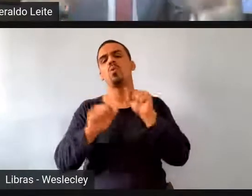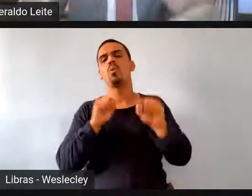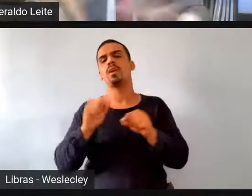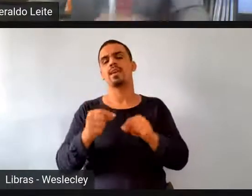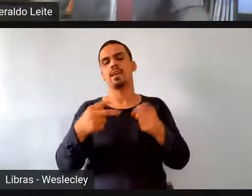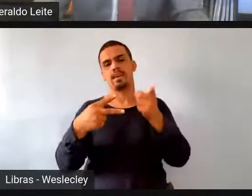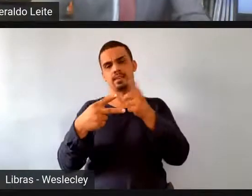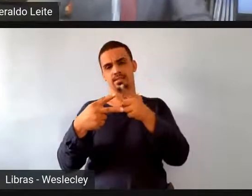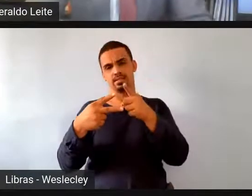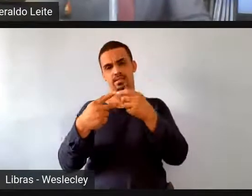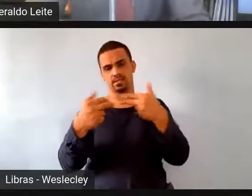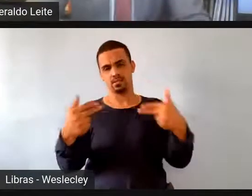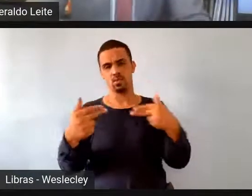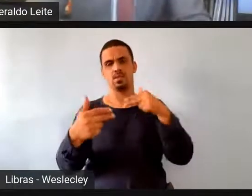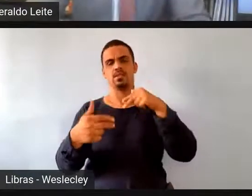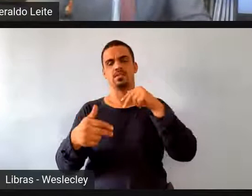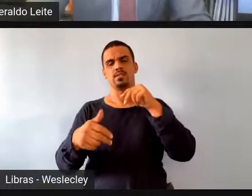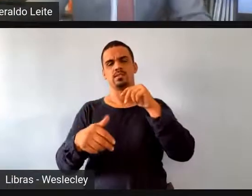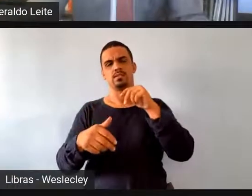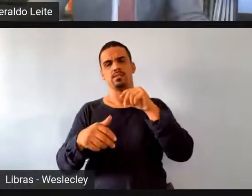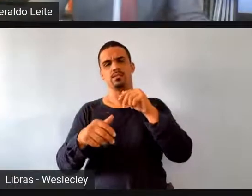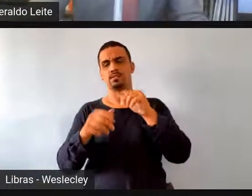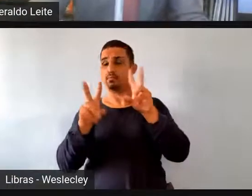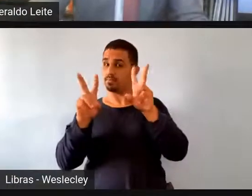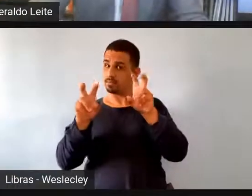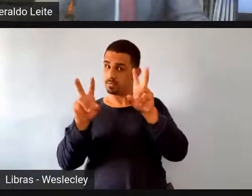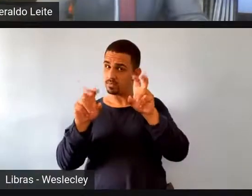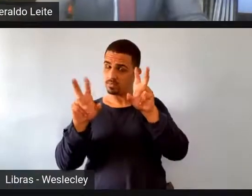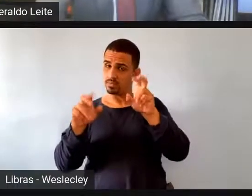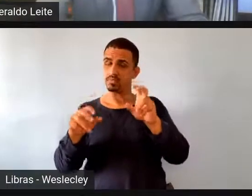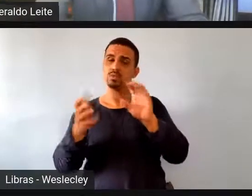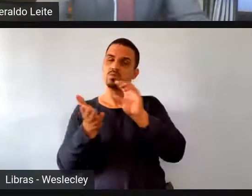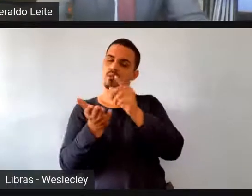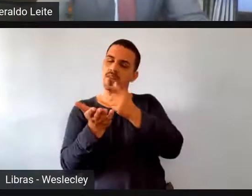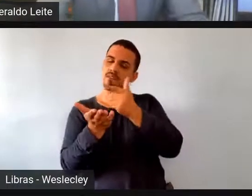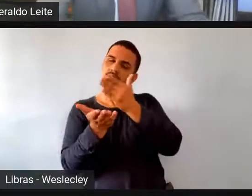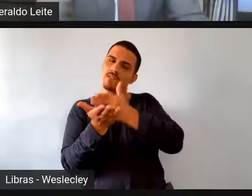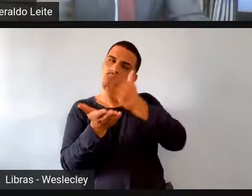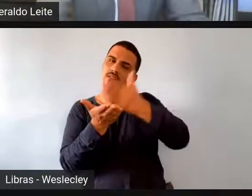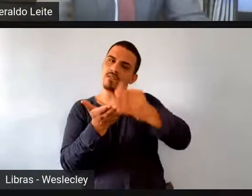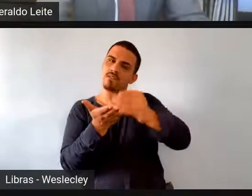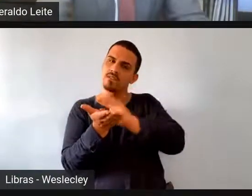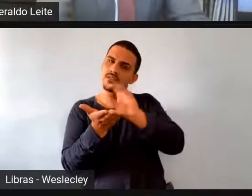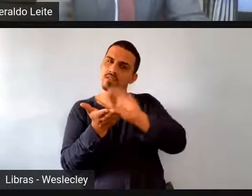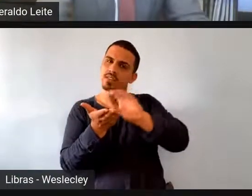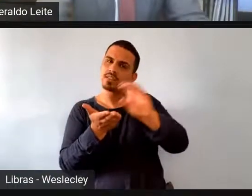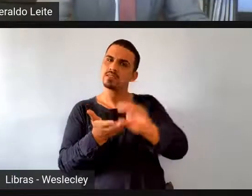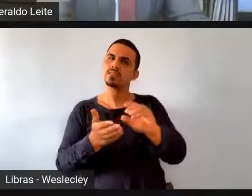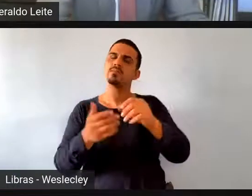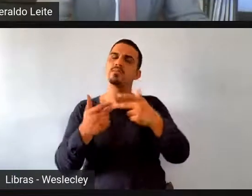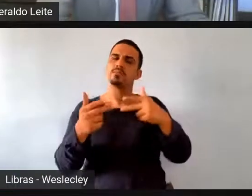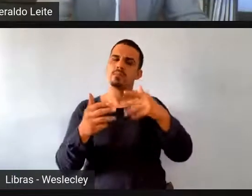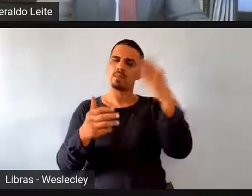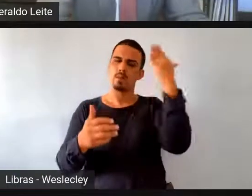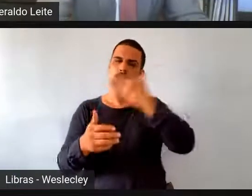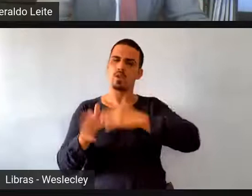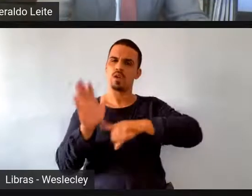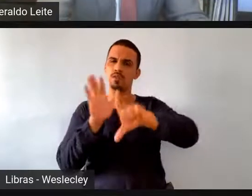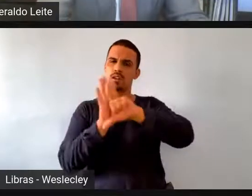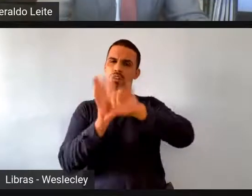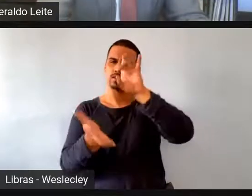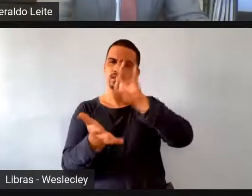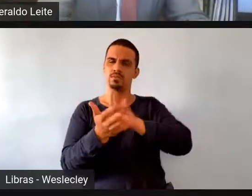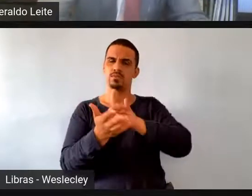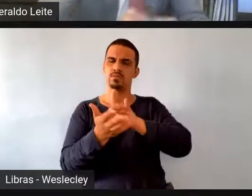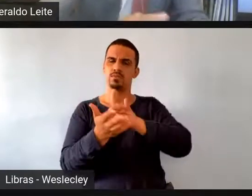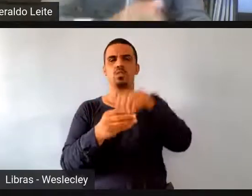forma alternativa, e entre aspas, de financiamento para a legitimidade do processo